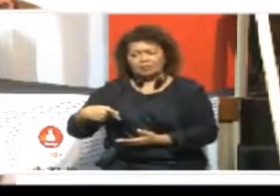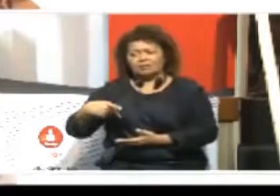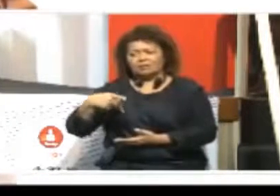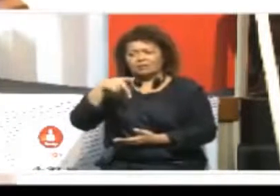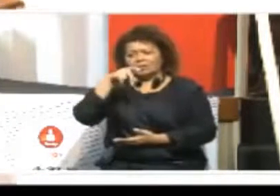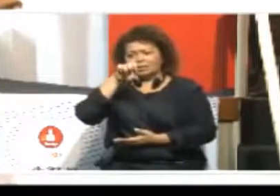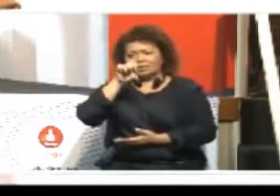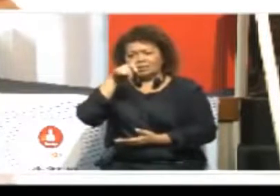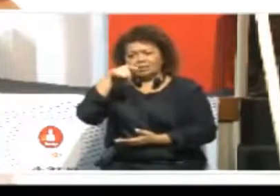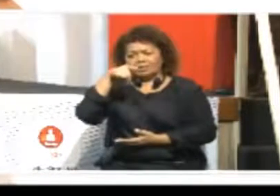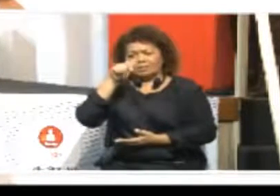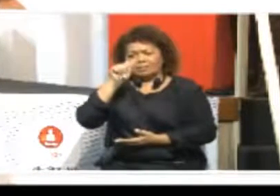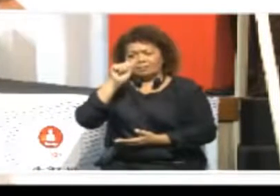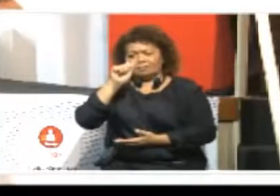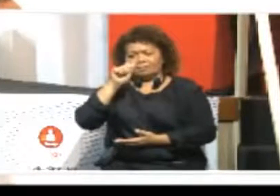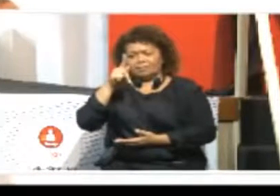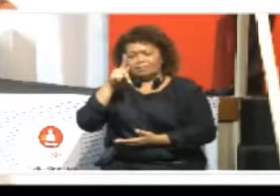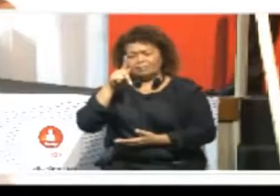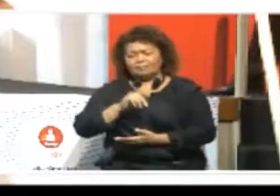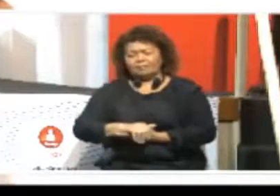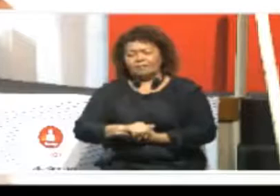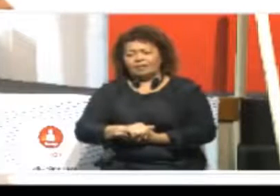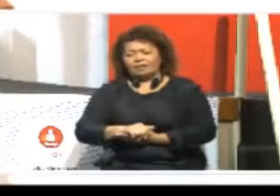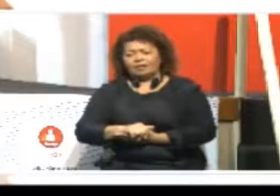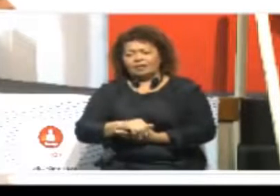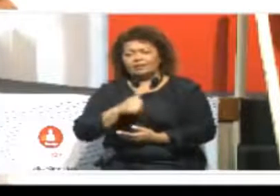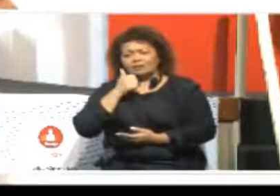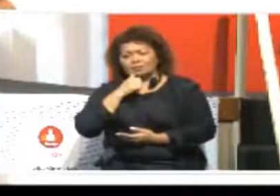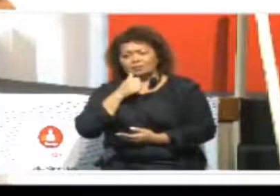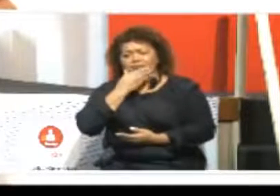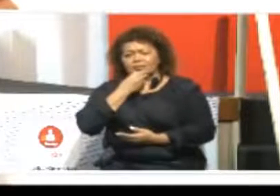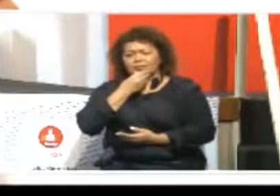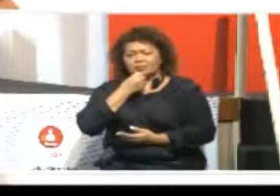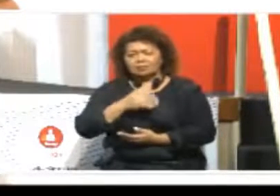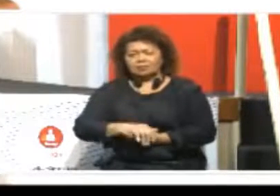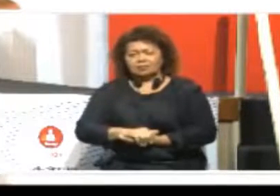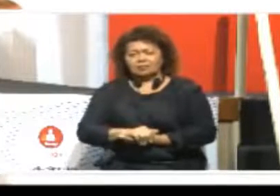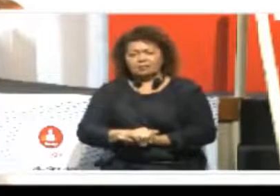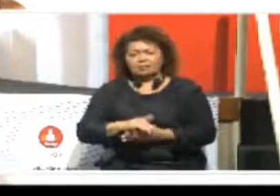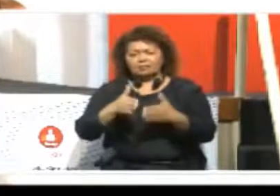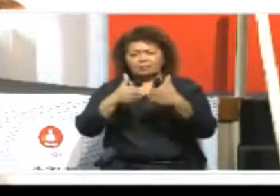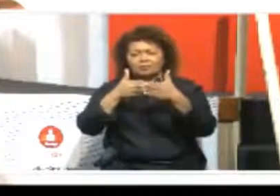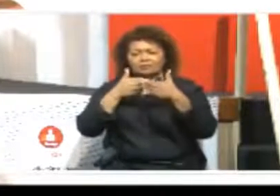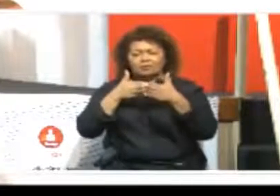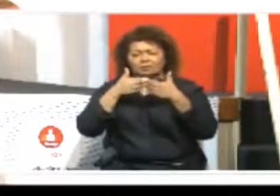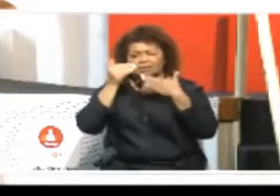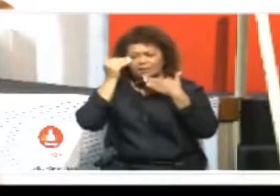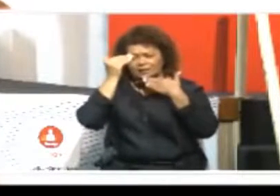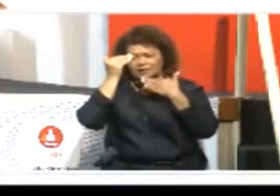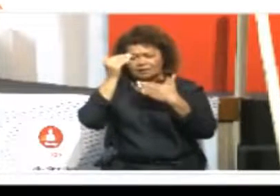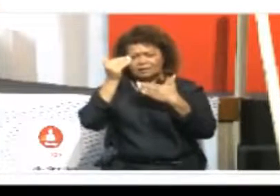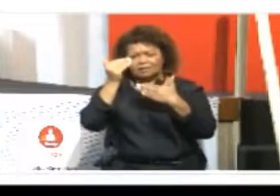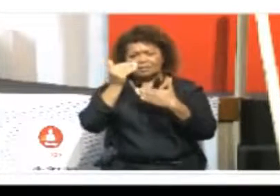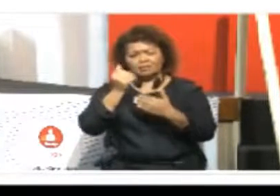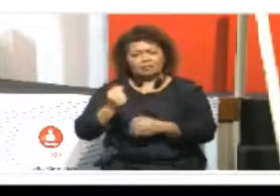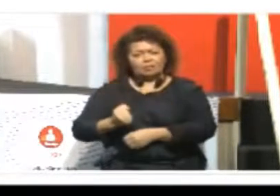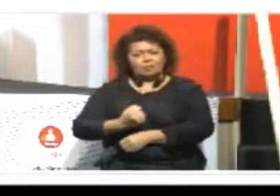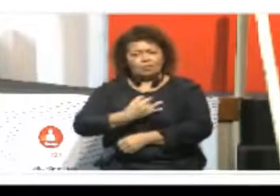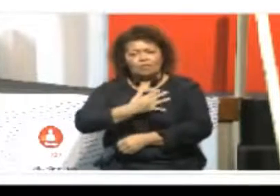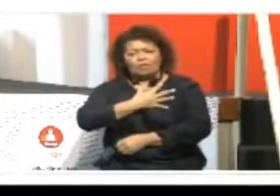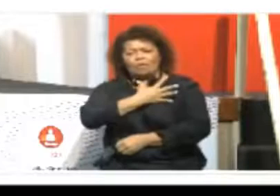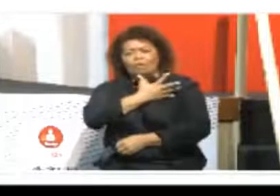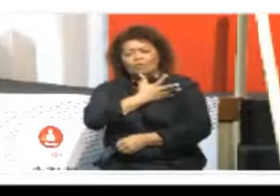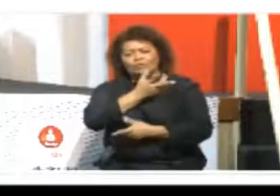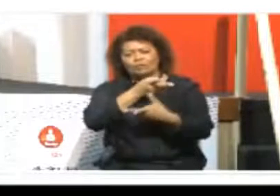doutor Chico Gaetani, senhoras e senhores. Permitam-me, primeiramente, agradecer o honroso convite para moderar